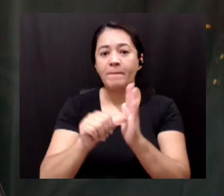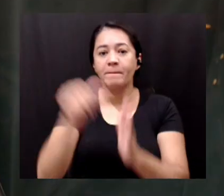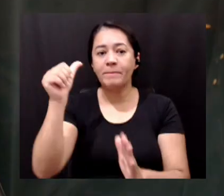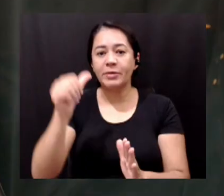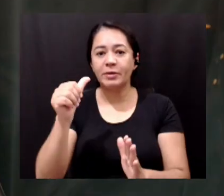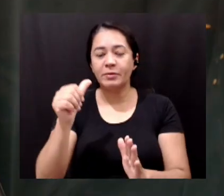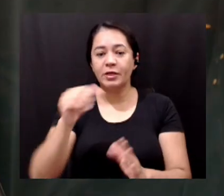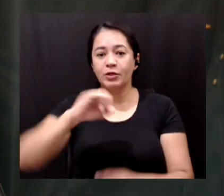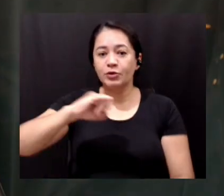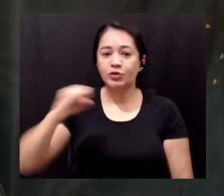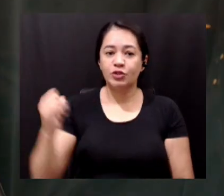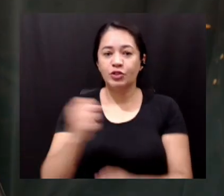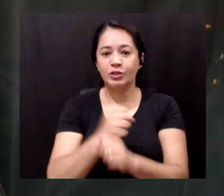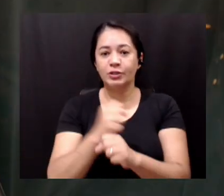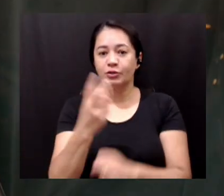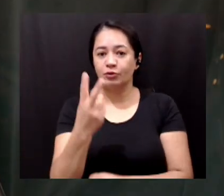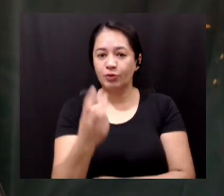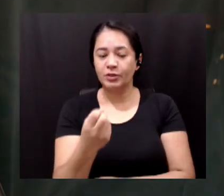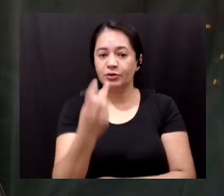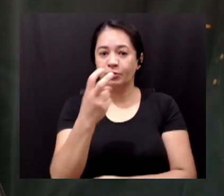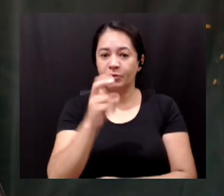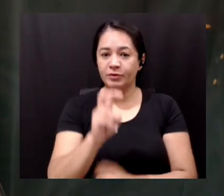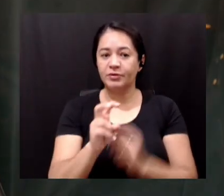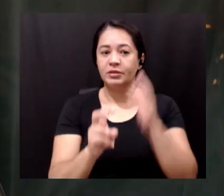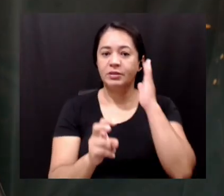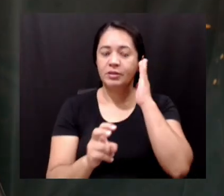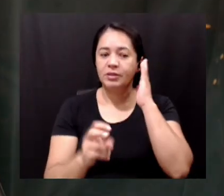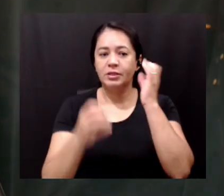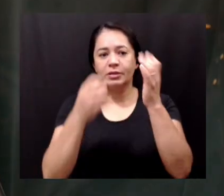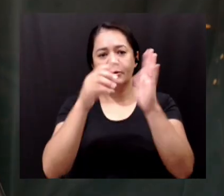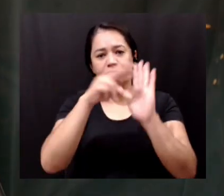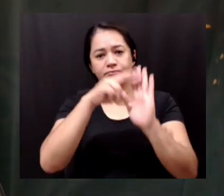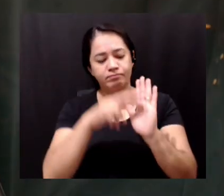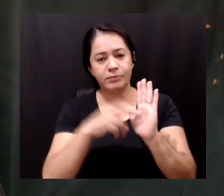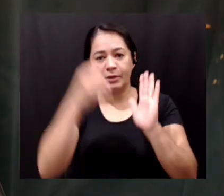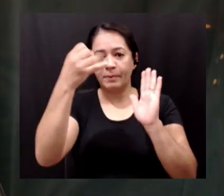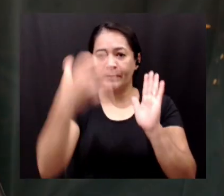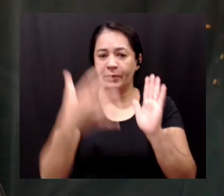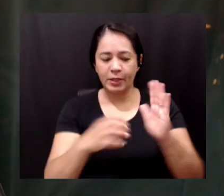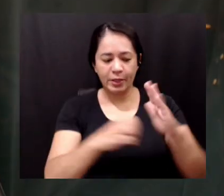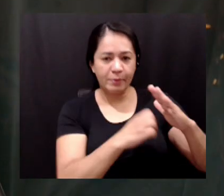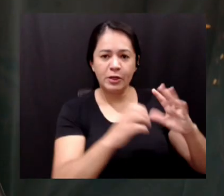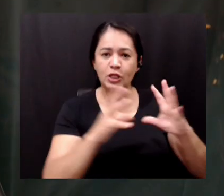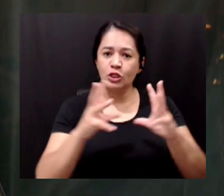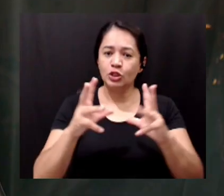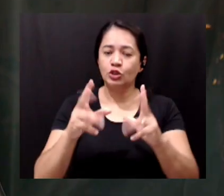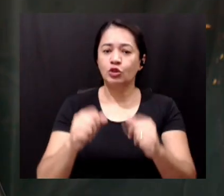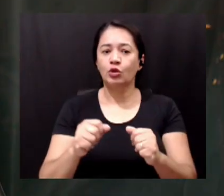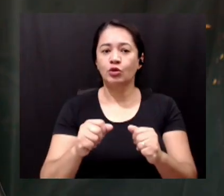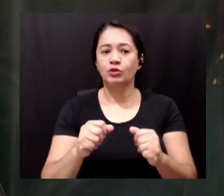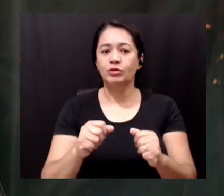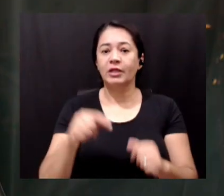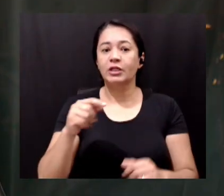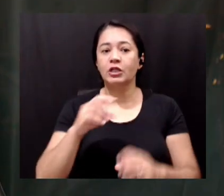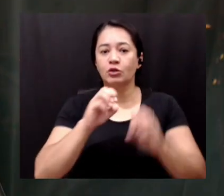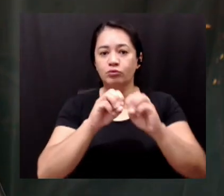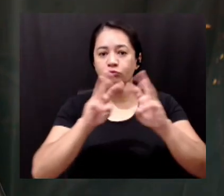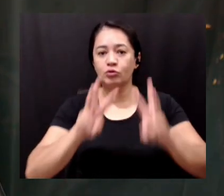medida determina que todas as empresas do setor operem exclusivamente por sites condomínio